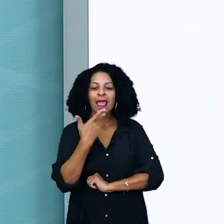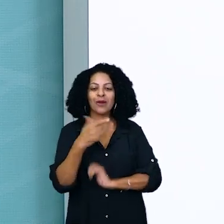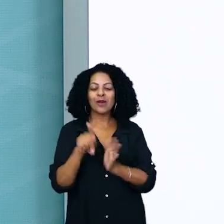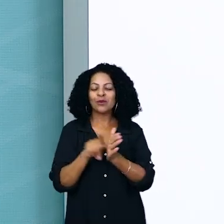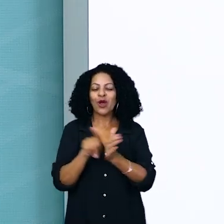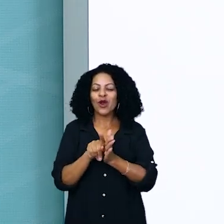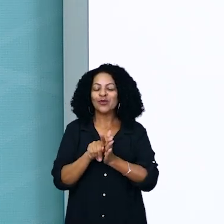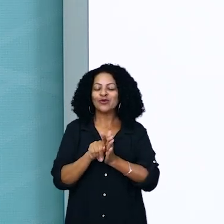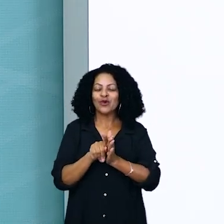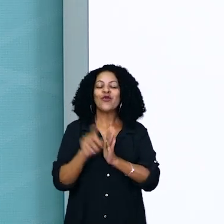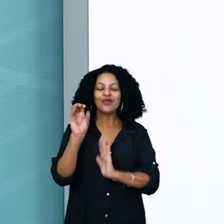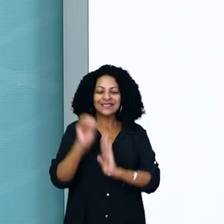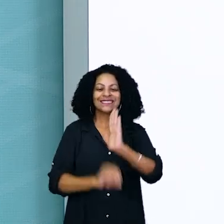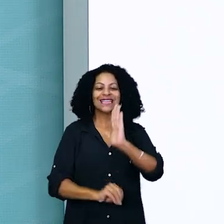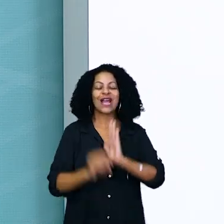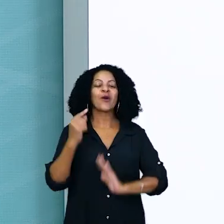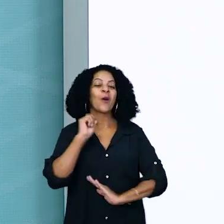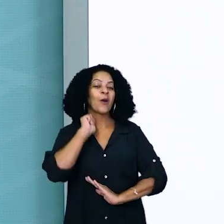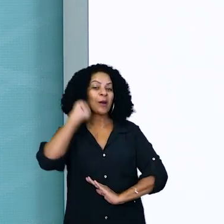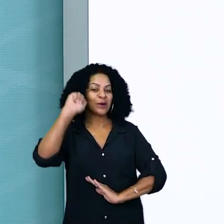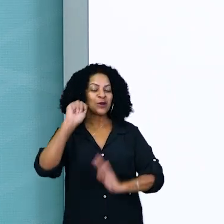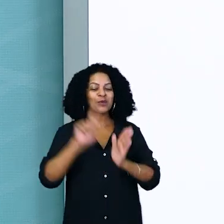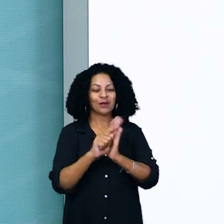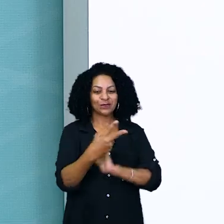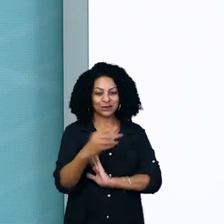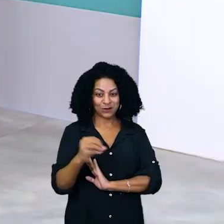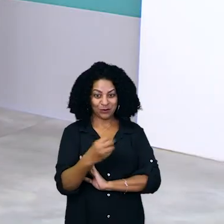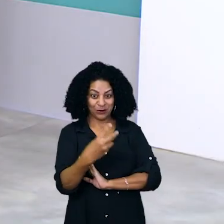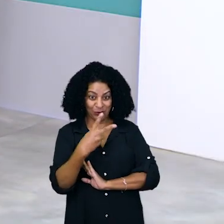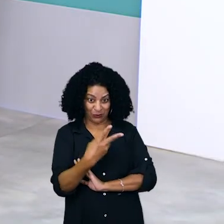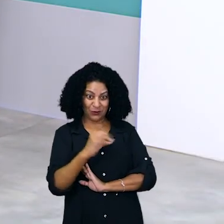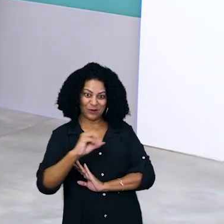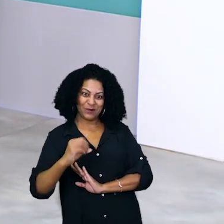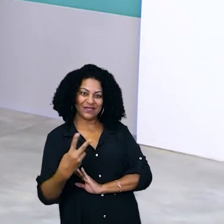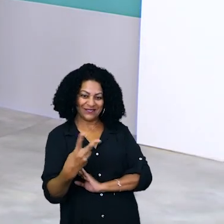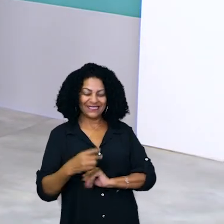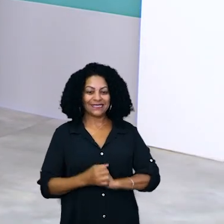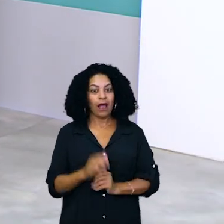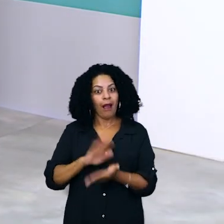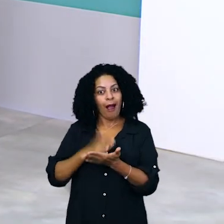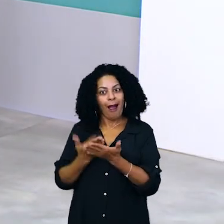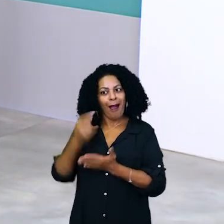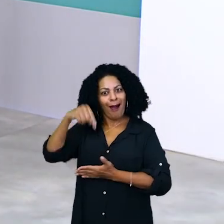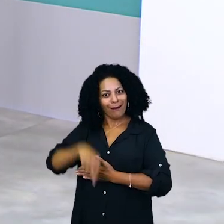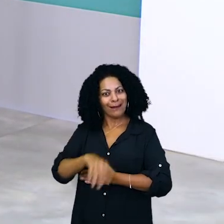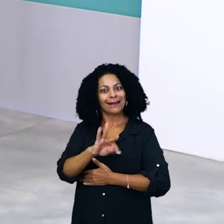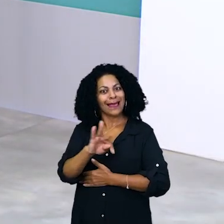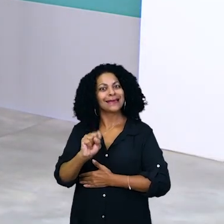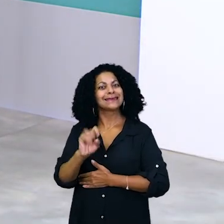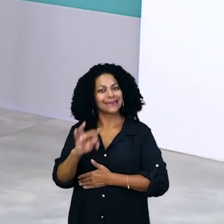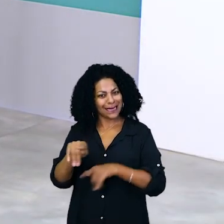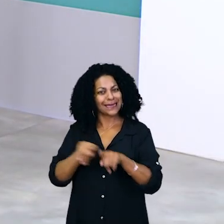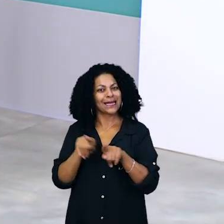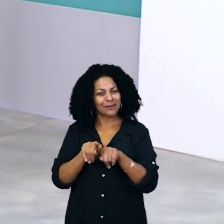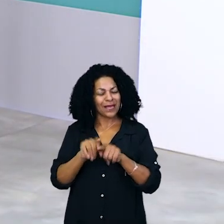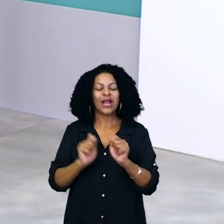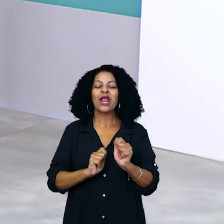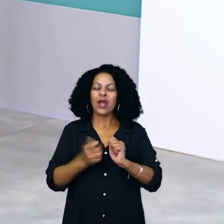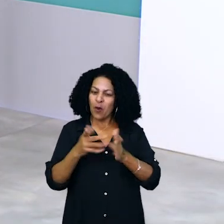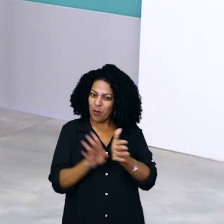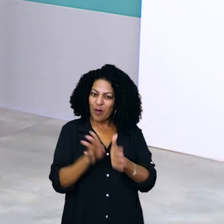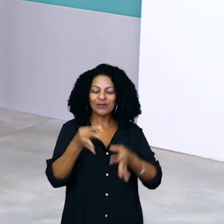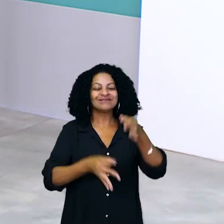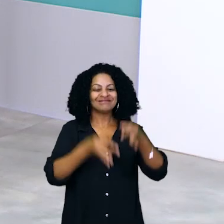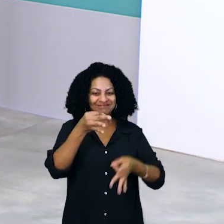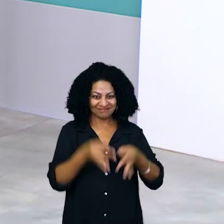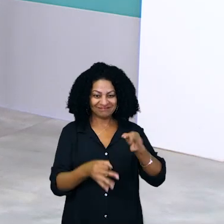como língua oficial do Brasil em abril de 2002. E aqui no TST, a interpretação em Libras faz parte de todas